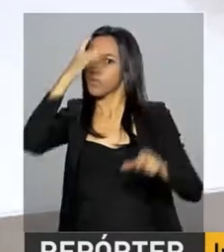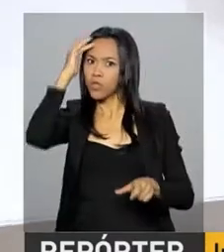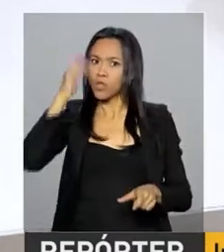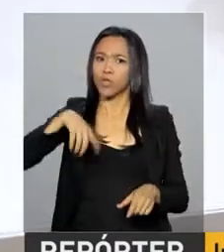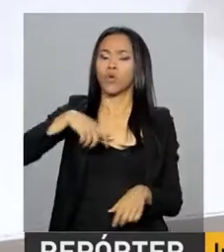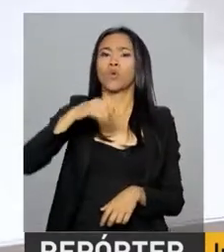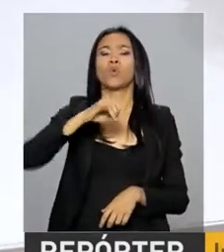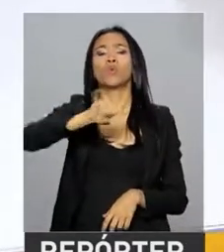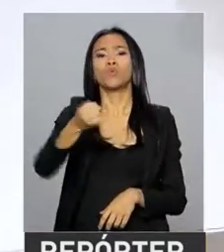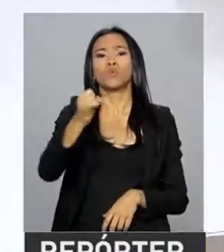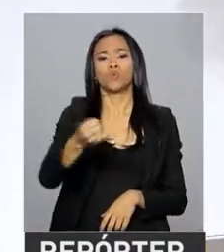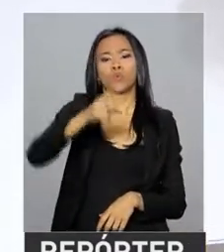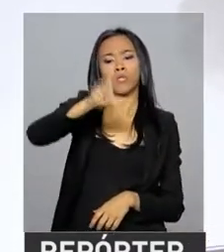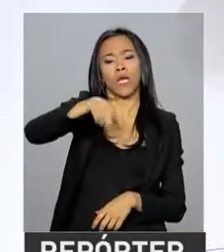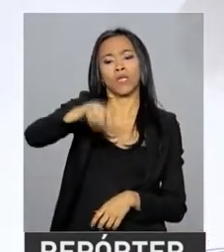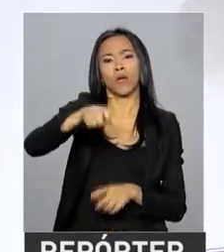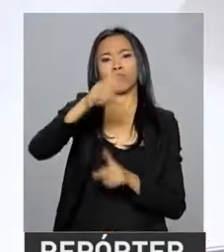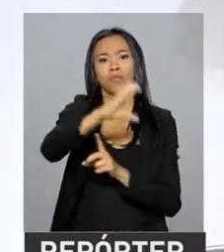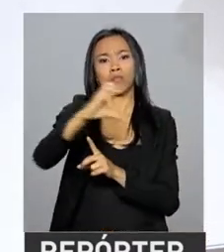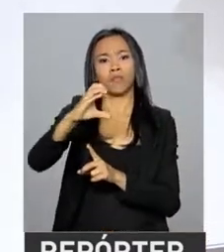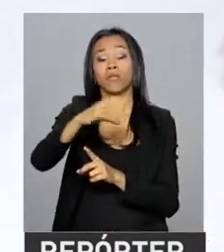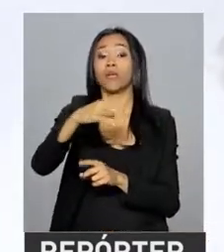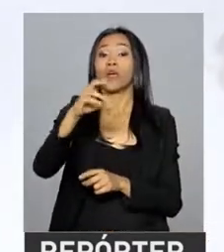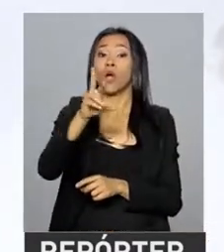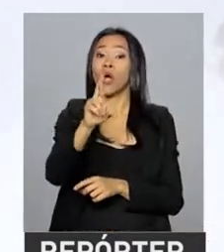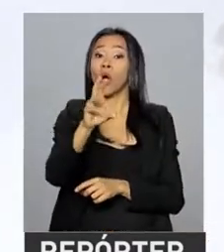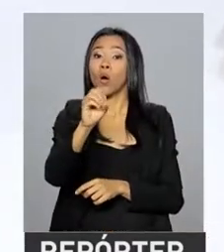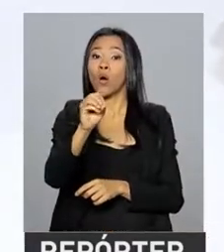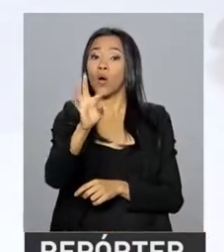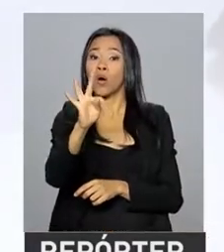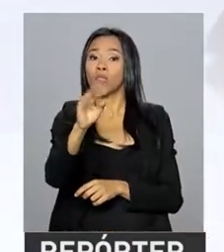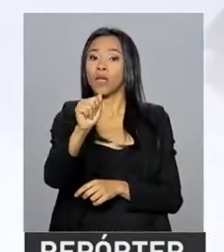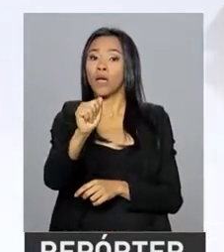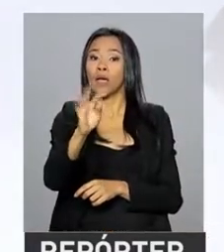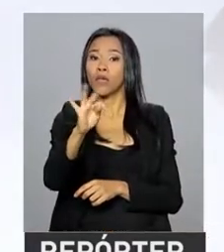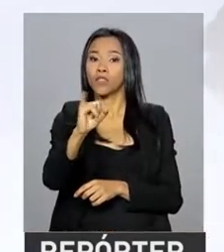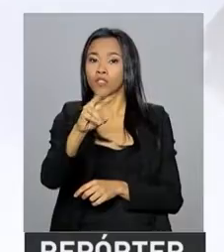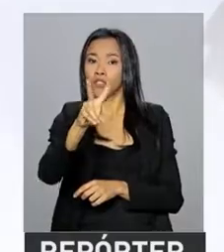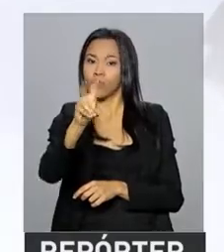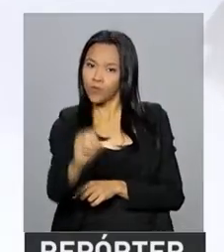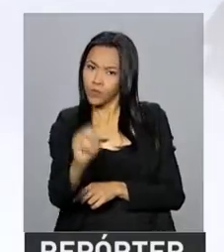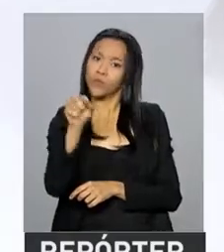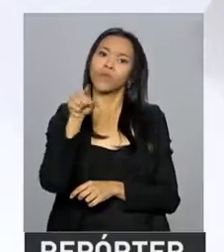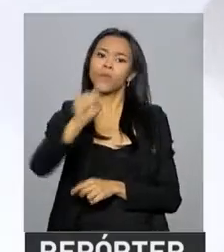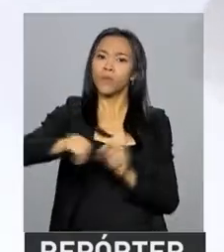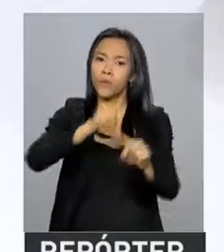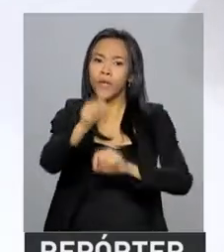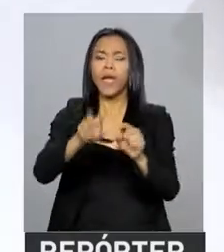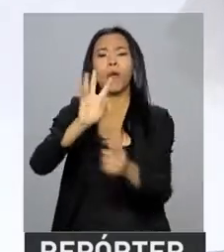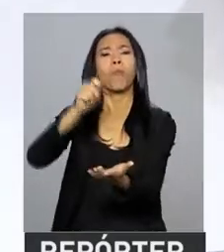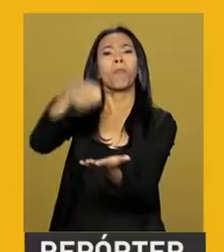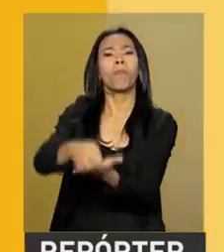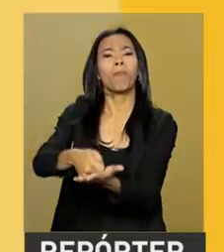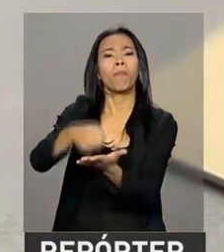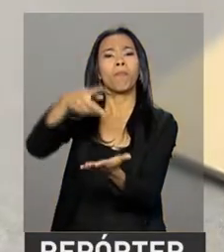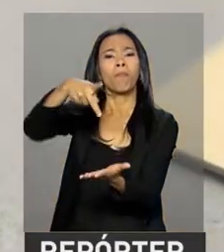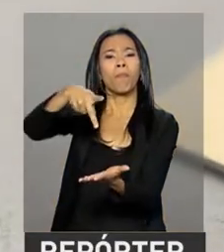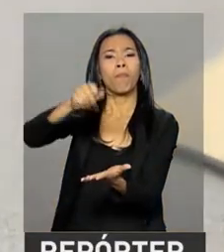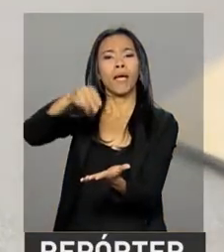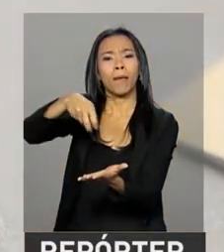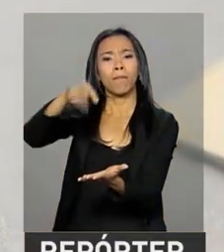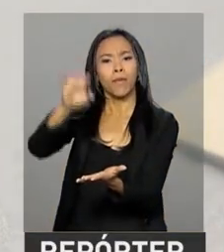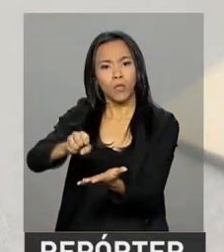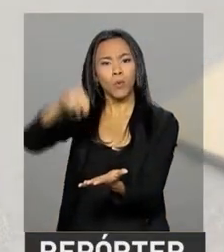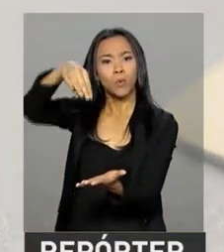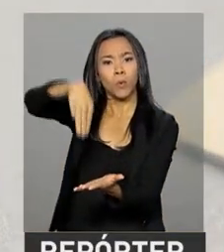rotativo estão caindo desde março quando a nova regra foi estabelecida para essa forma de pagamento em março